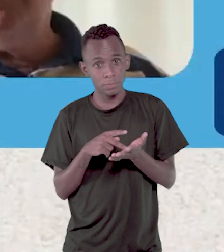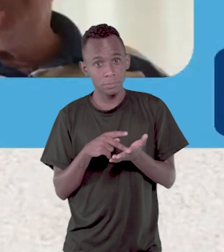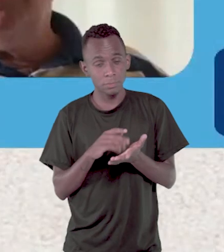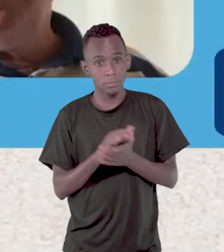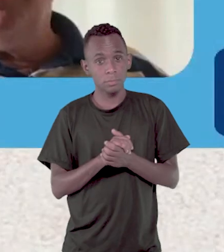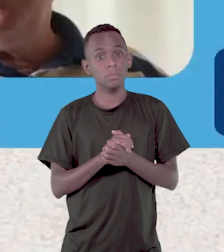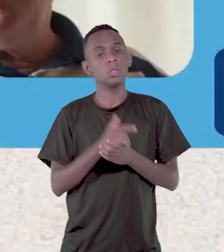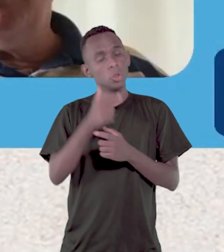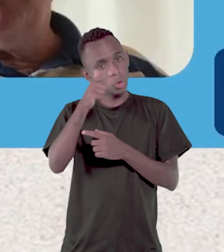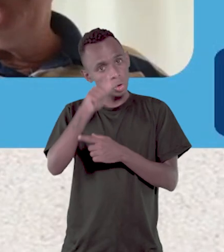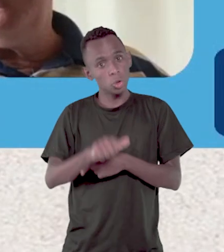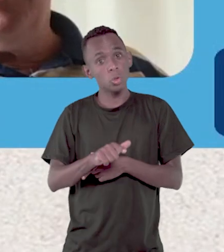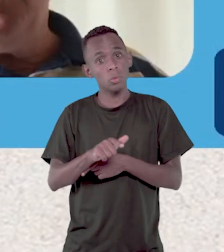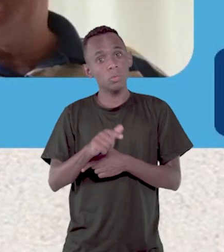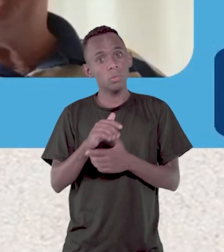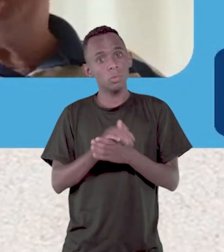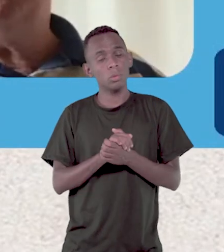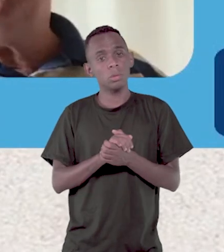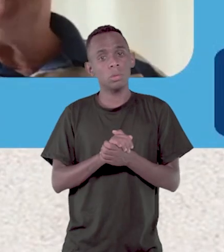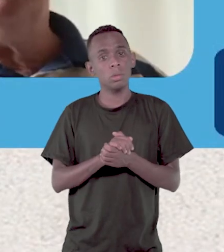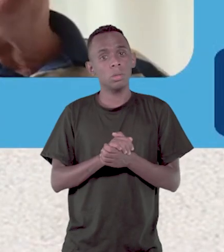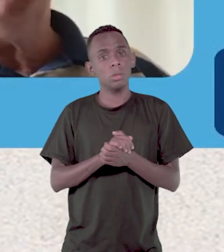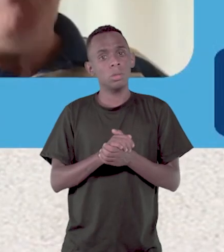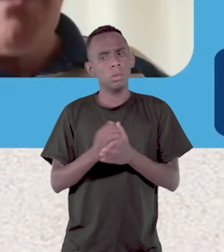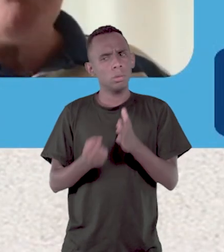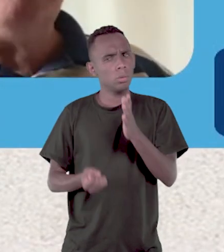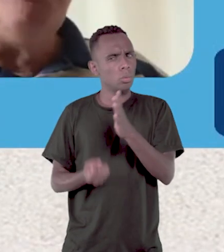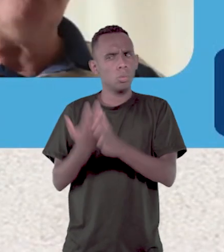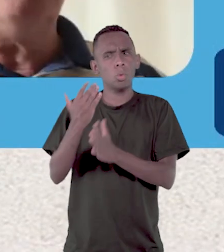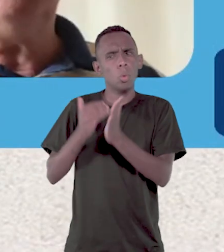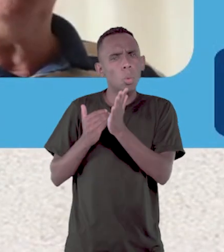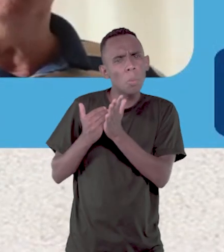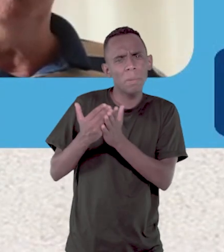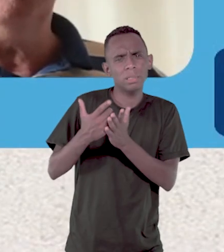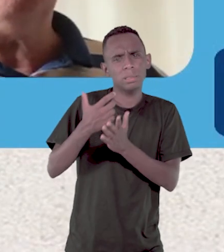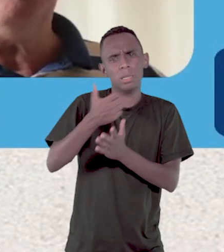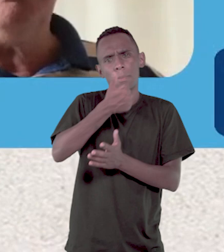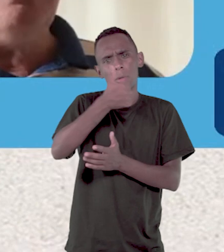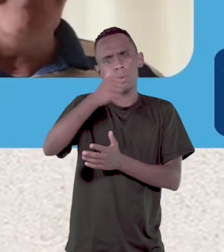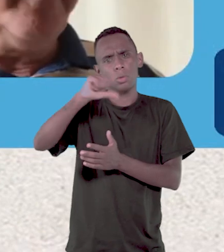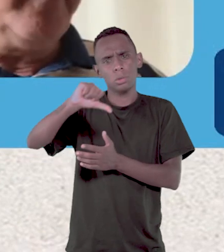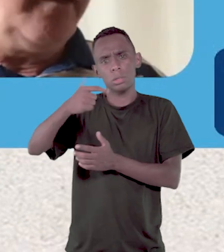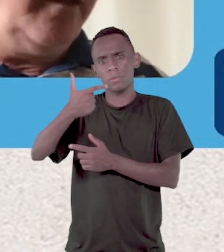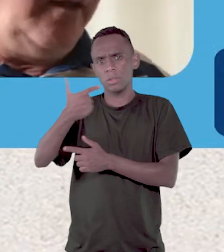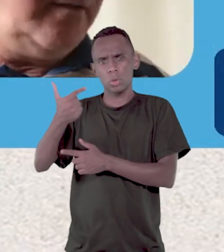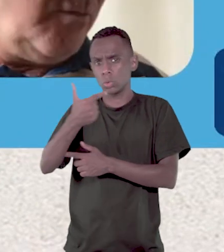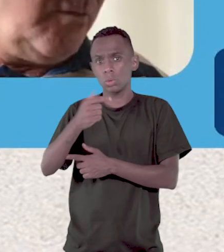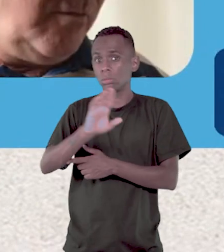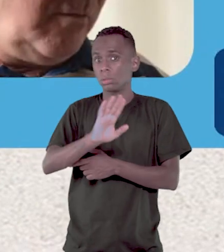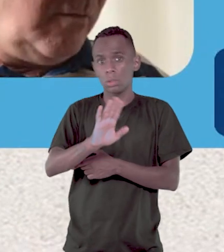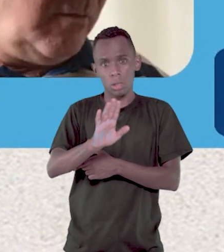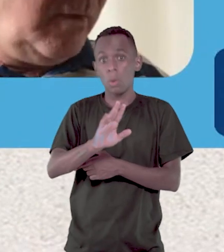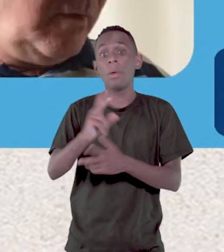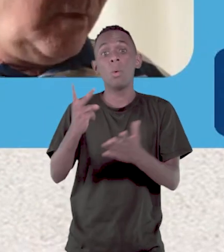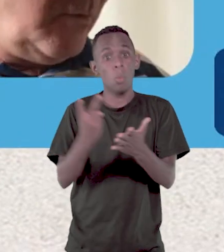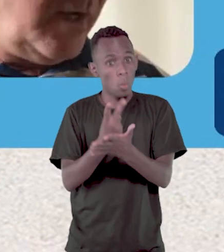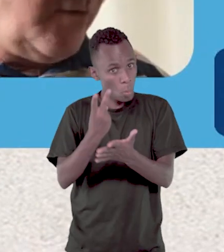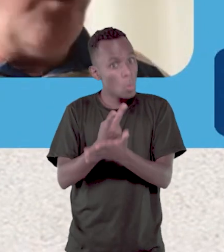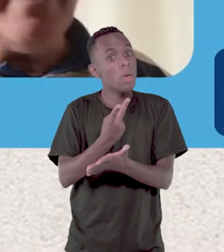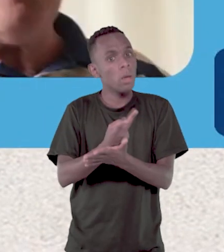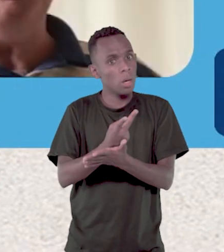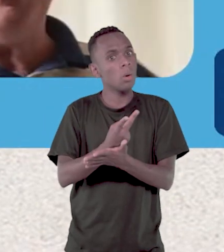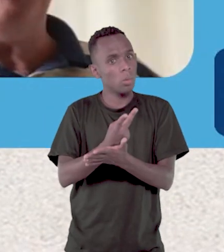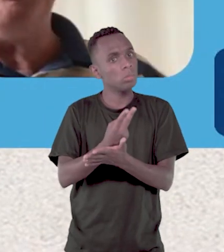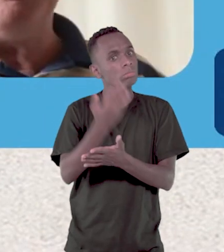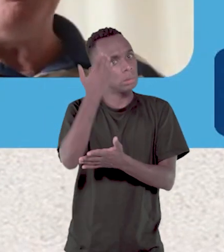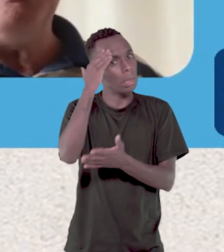verdade, de novo, né, o modernismo não nasce em 1922. Né? Isso é